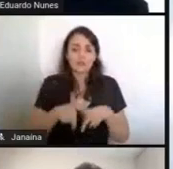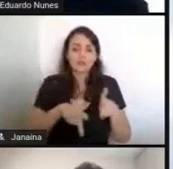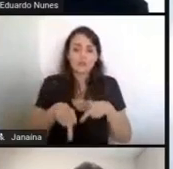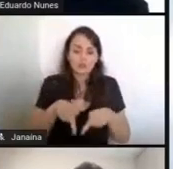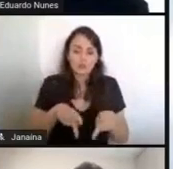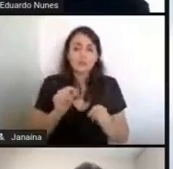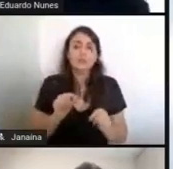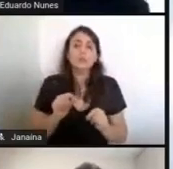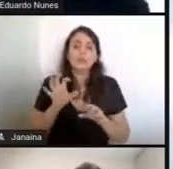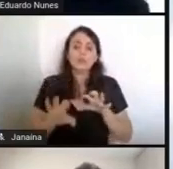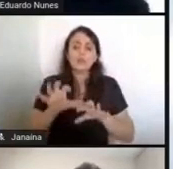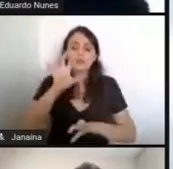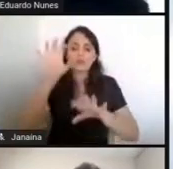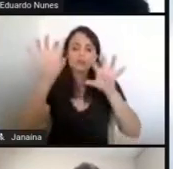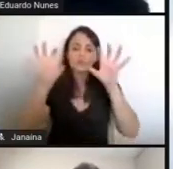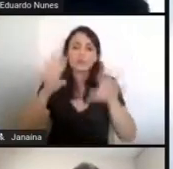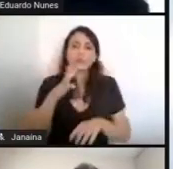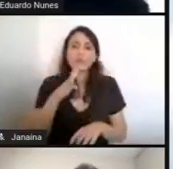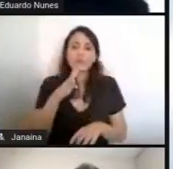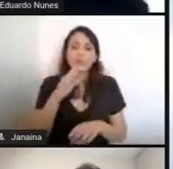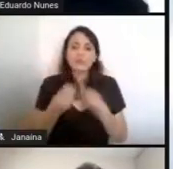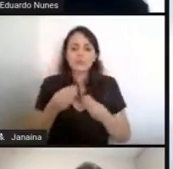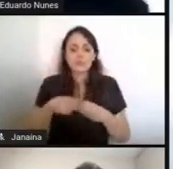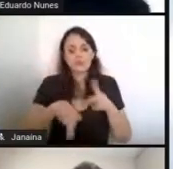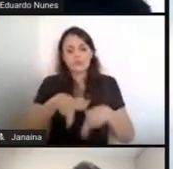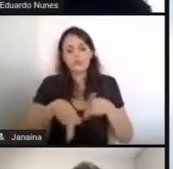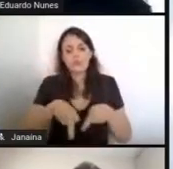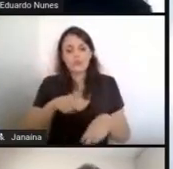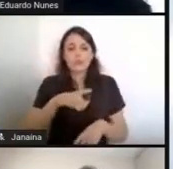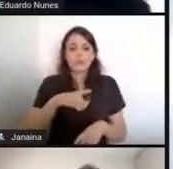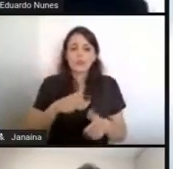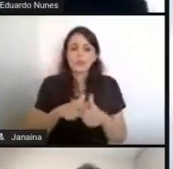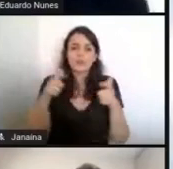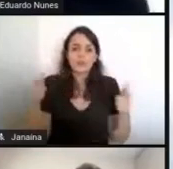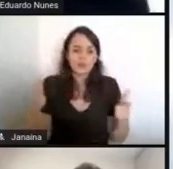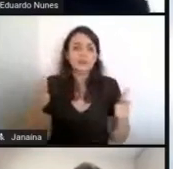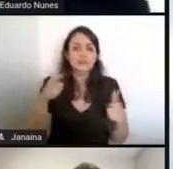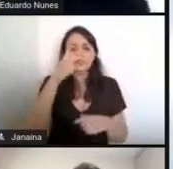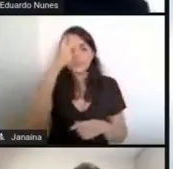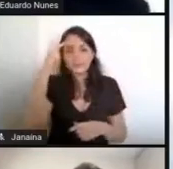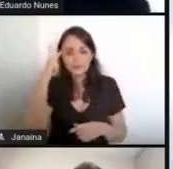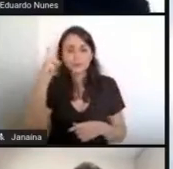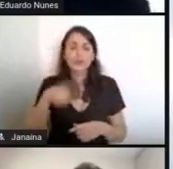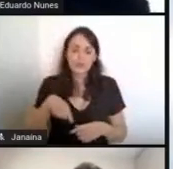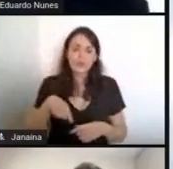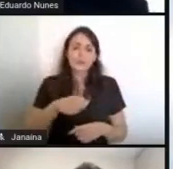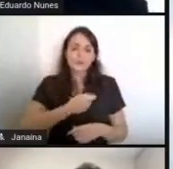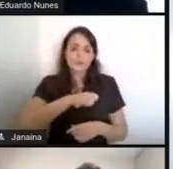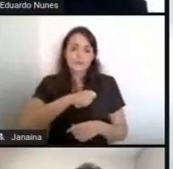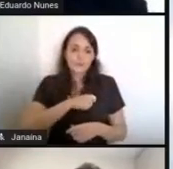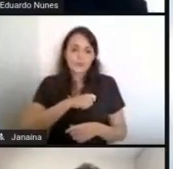elas conhecem a população adscrita. A gente tem os grandes atores, que são os agentes comunitários de saúde, que vêm ocupando um